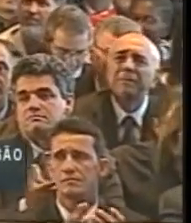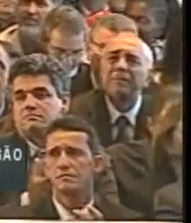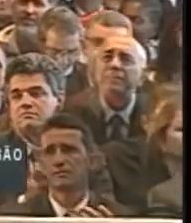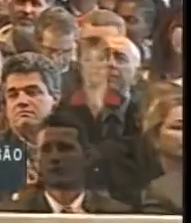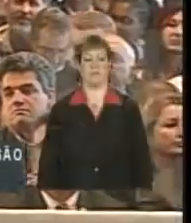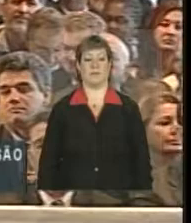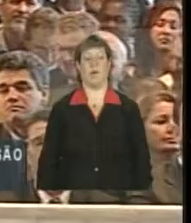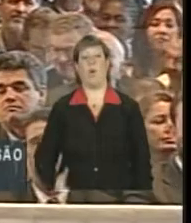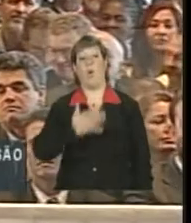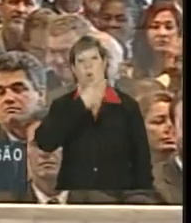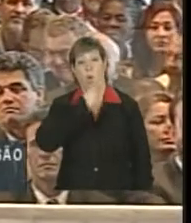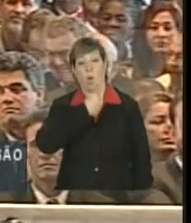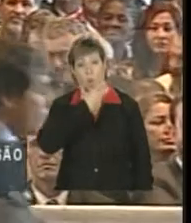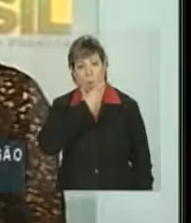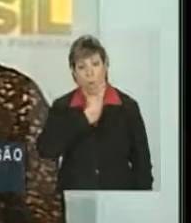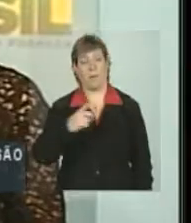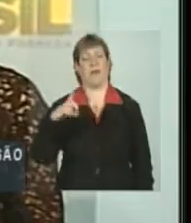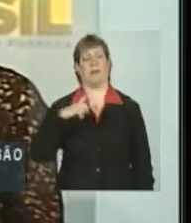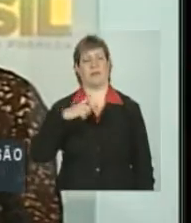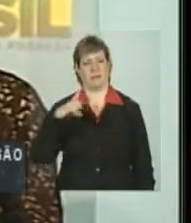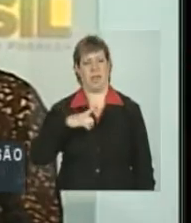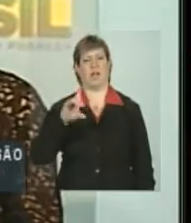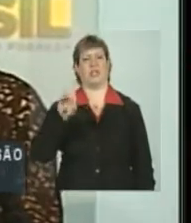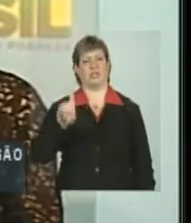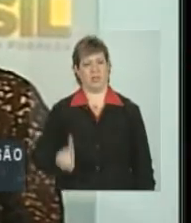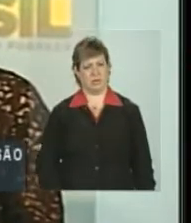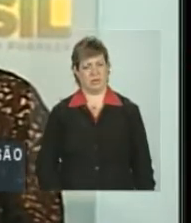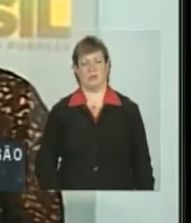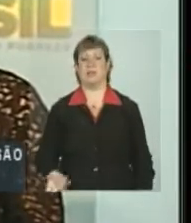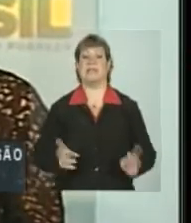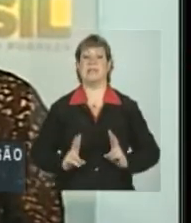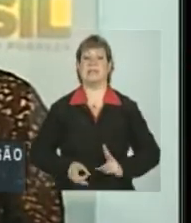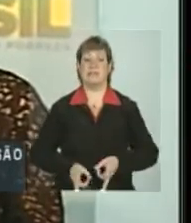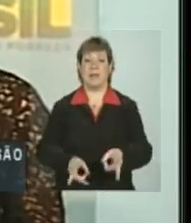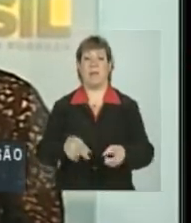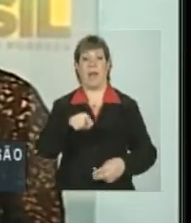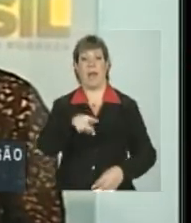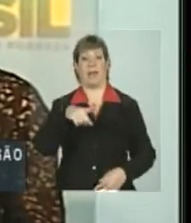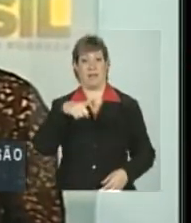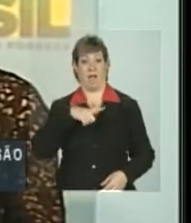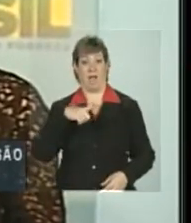O homem tem direito sempre quando ele